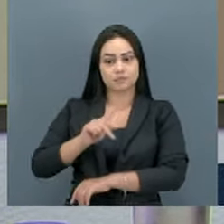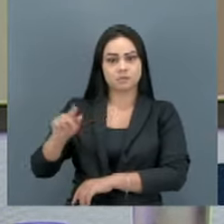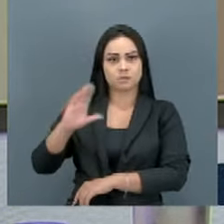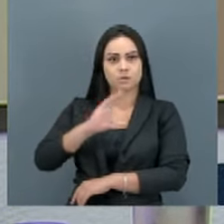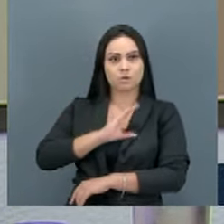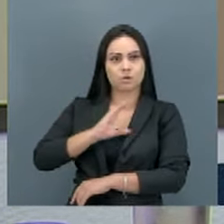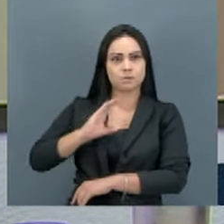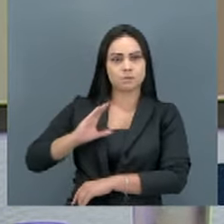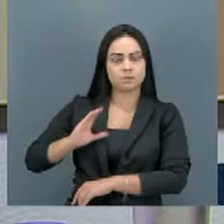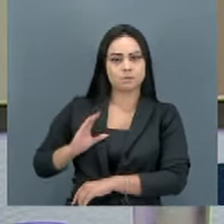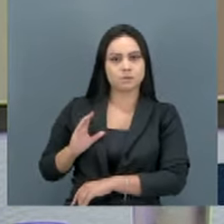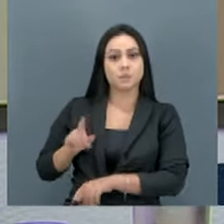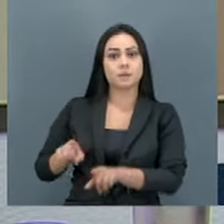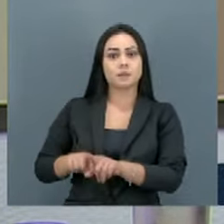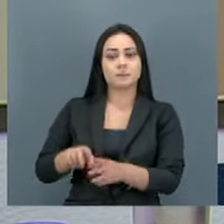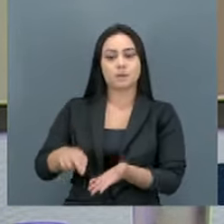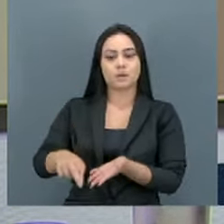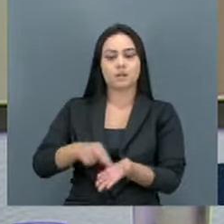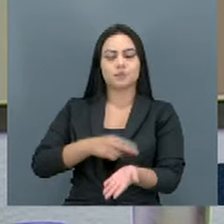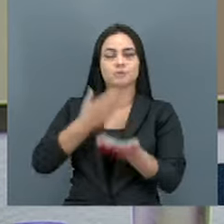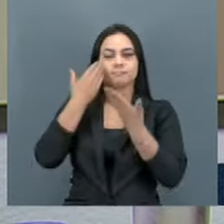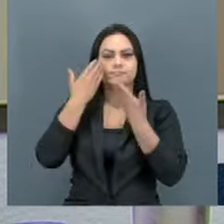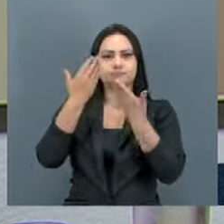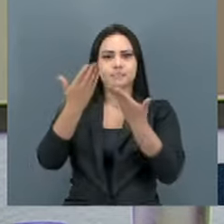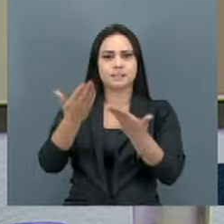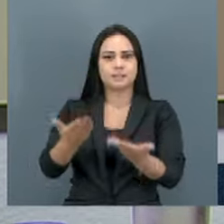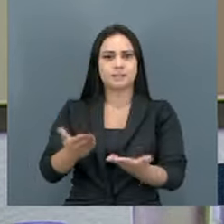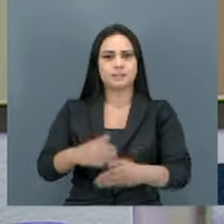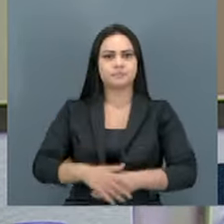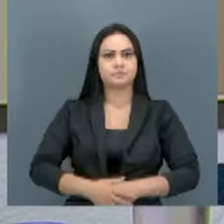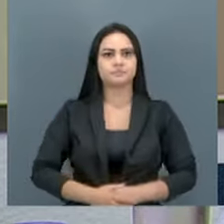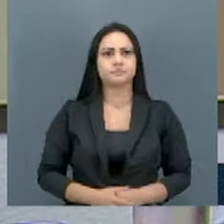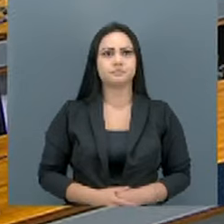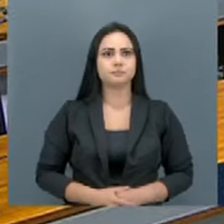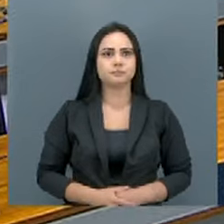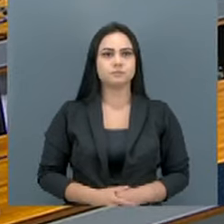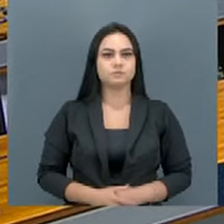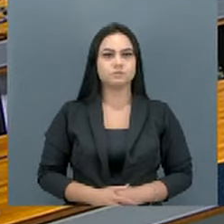comissão e ao relator. Muito obrigado.